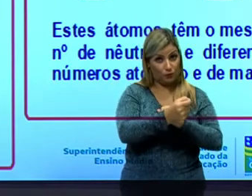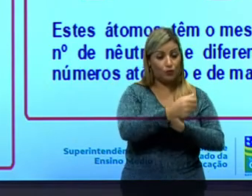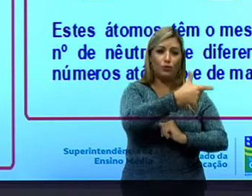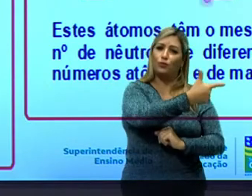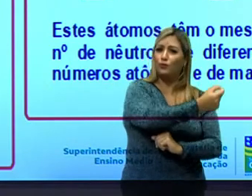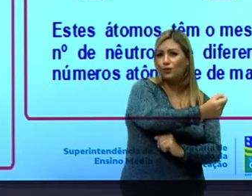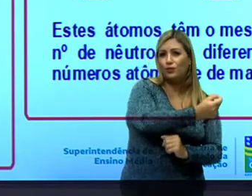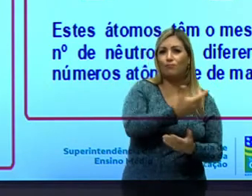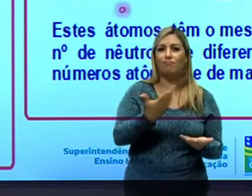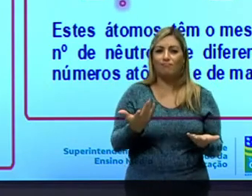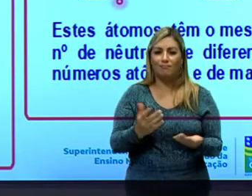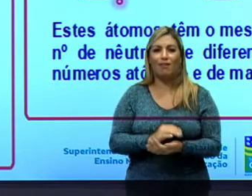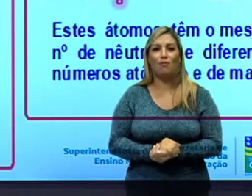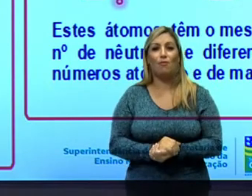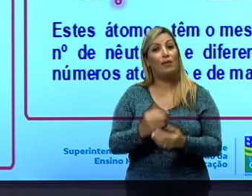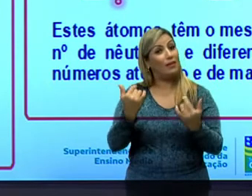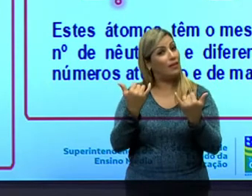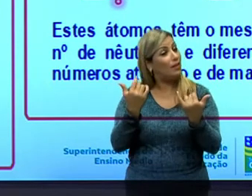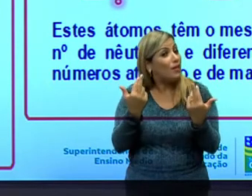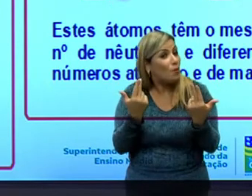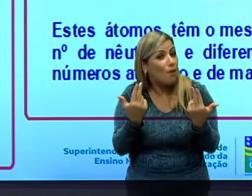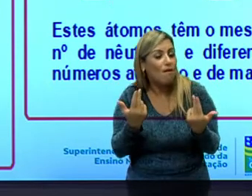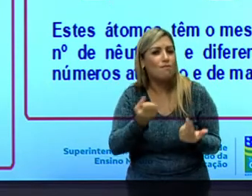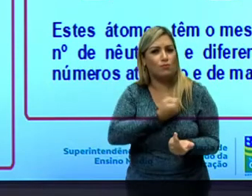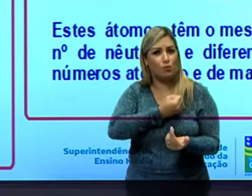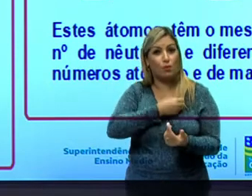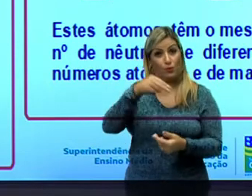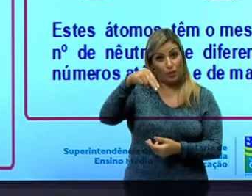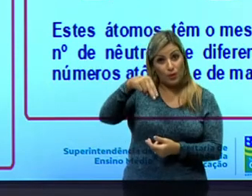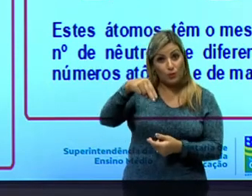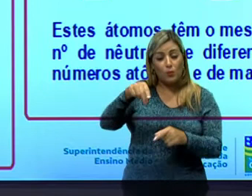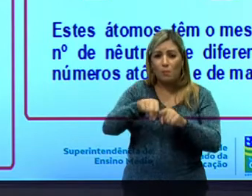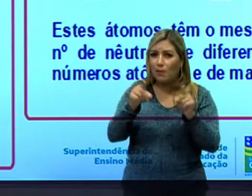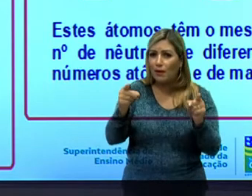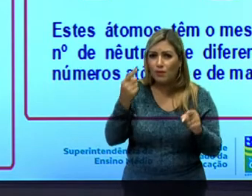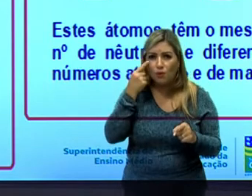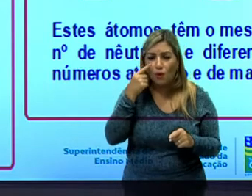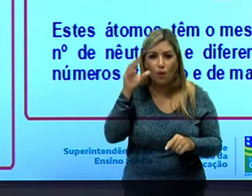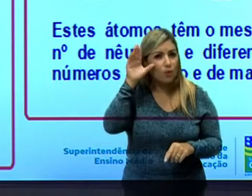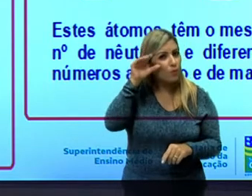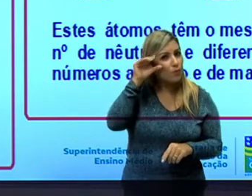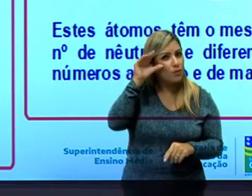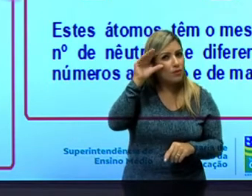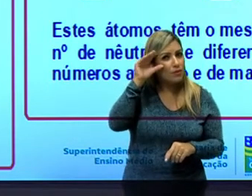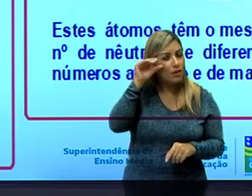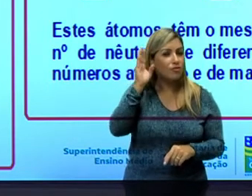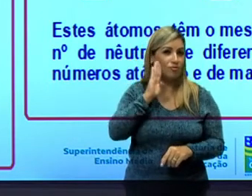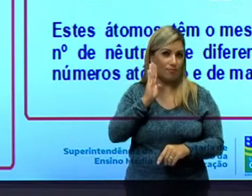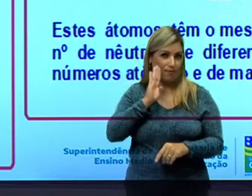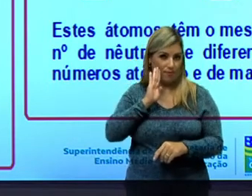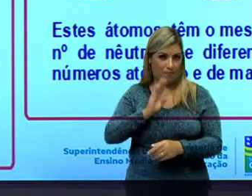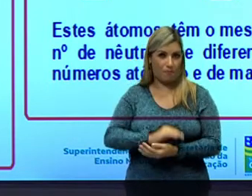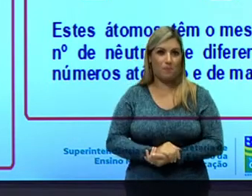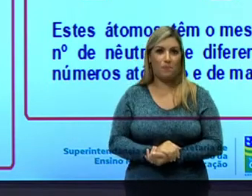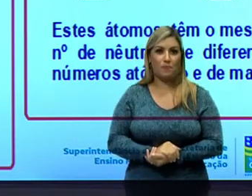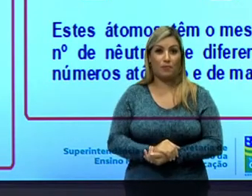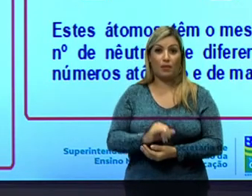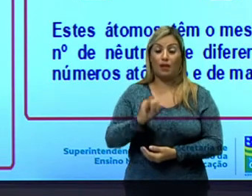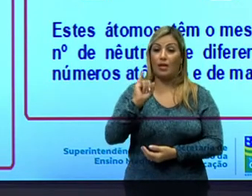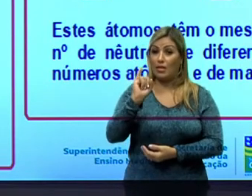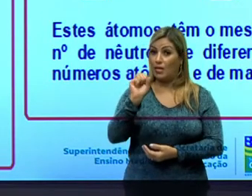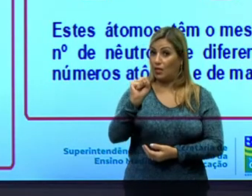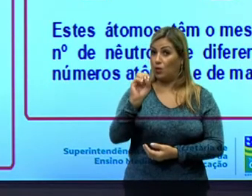vinte então eles são iguais em seus números de nêutrons mas olha aqui uma curiosidade bem bacana